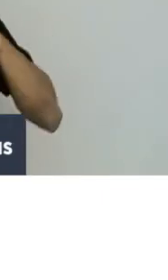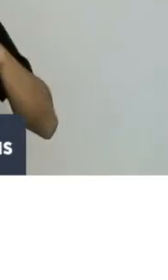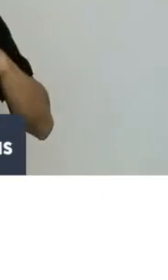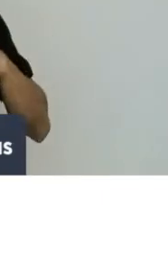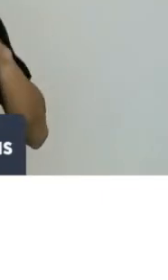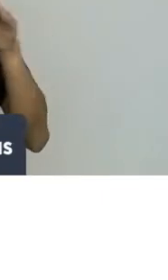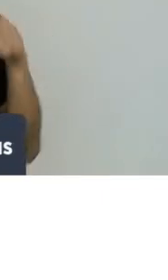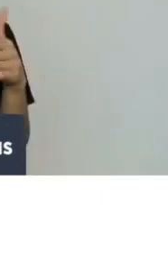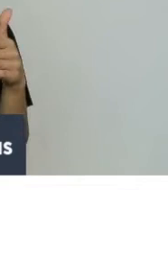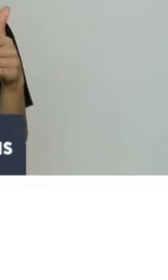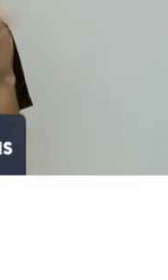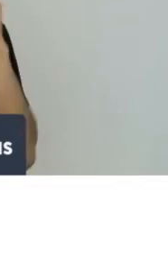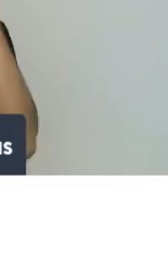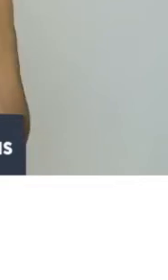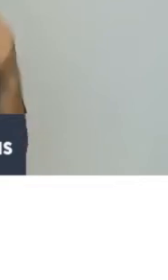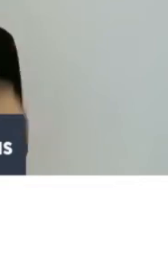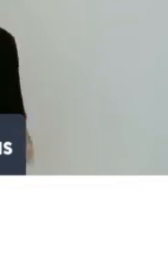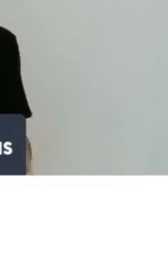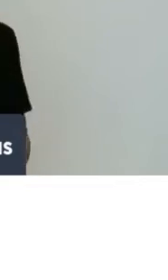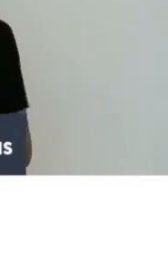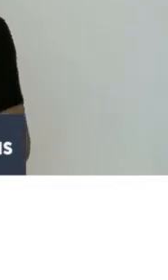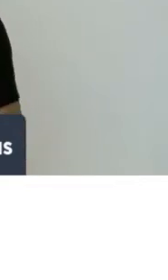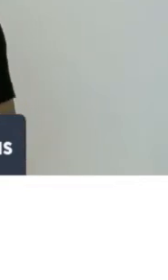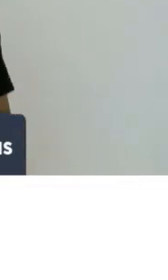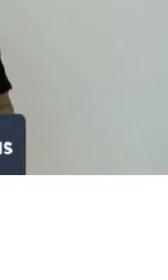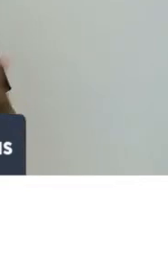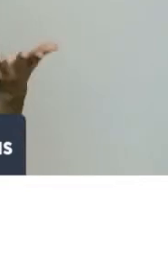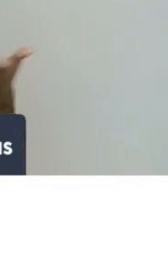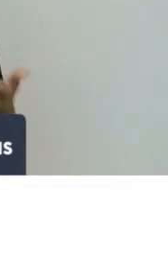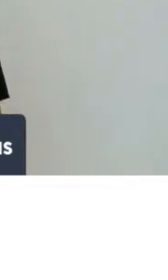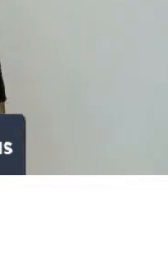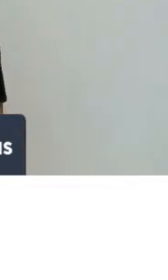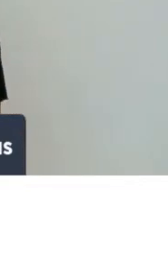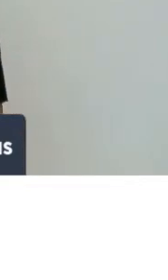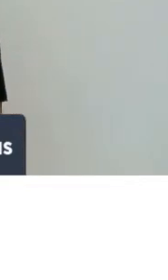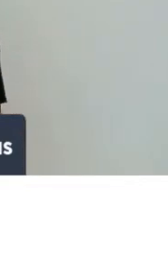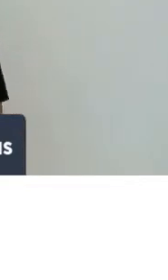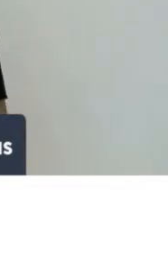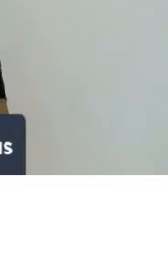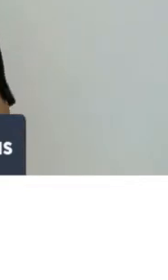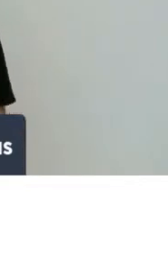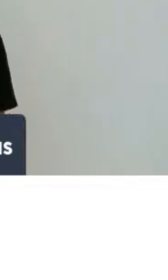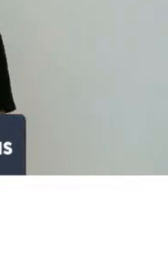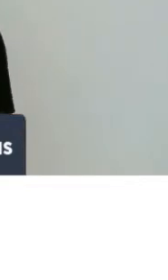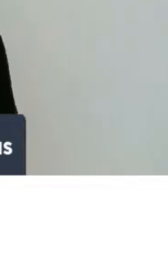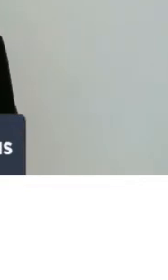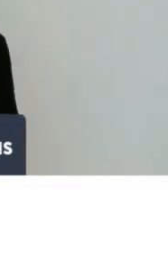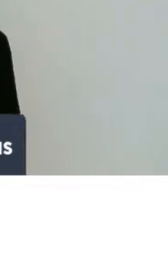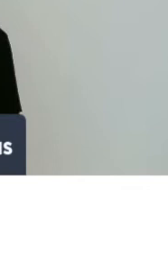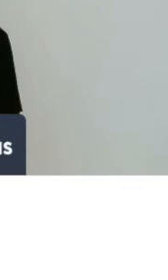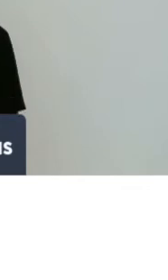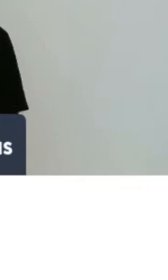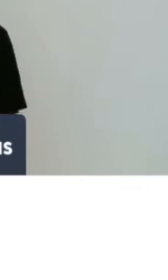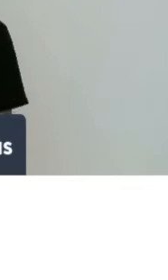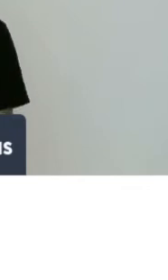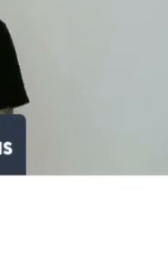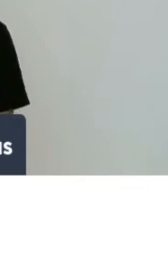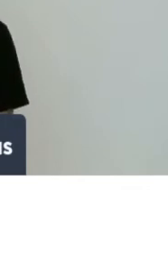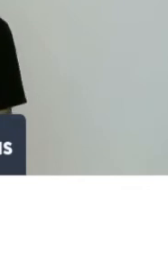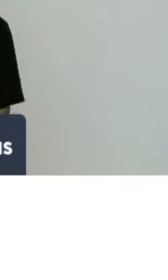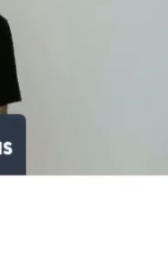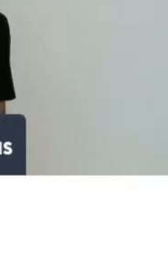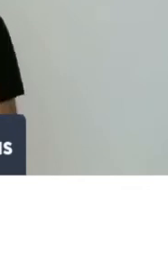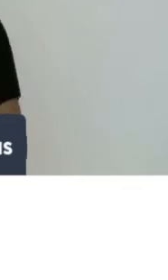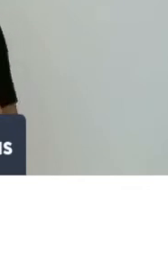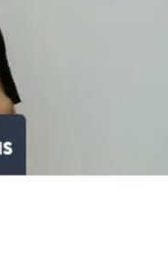Na atualidade, a gente vê casos bastante semelhantes, uma infeliz coincidência, aí que é o tema da nossa conversa